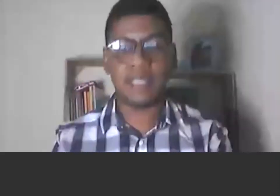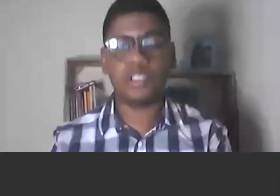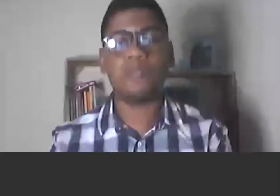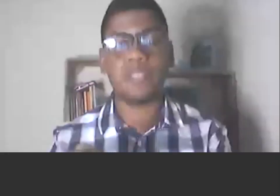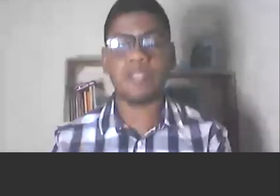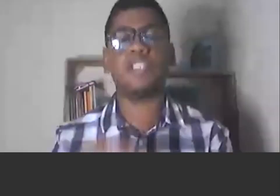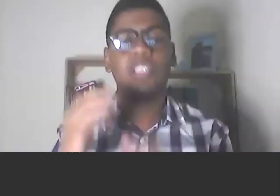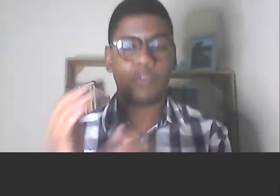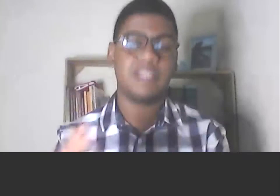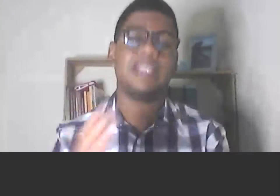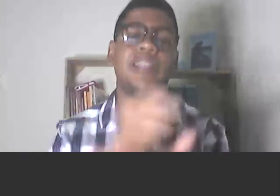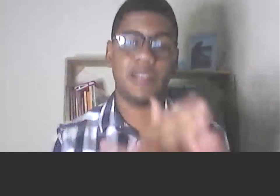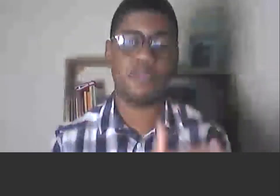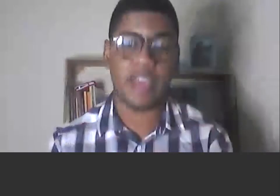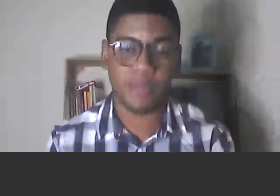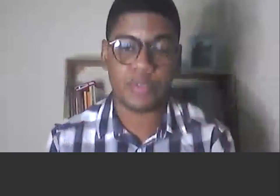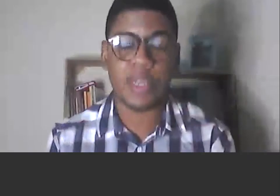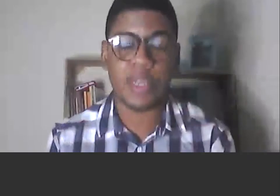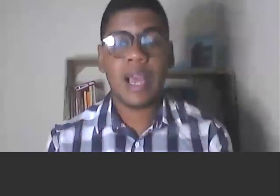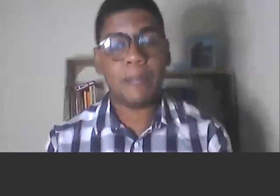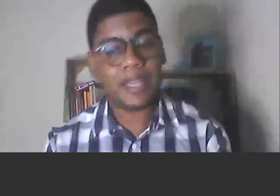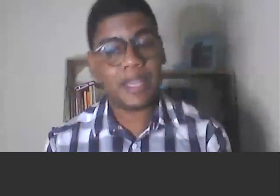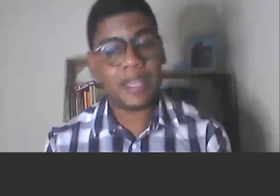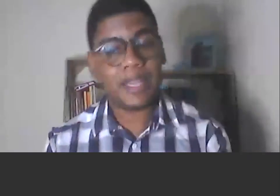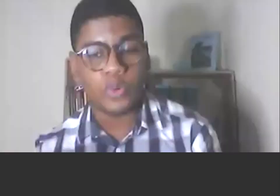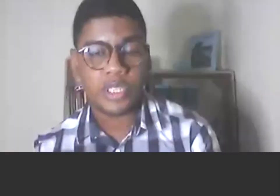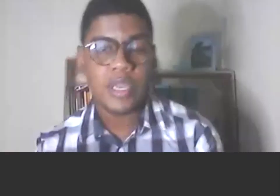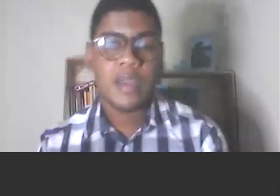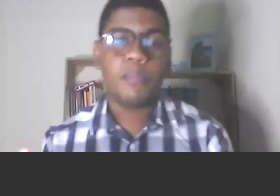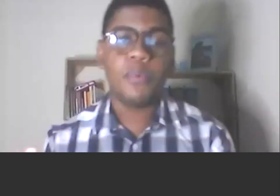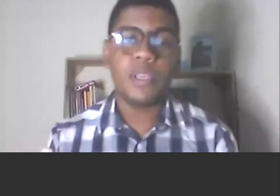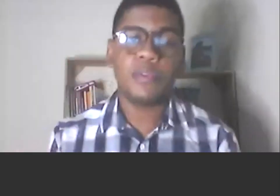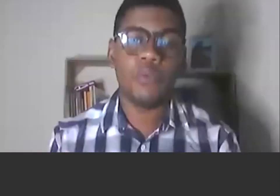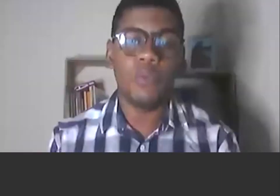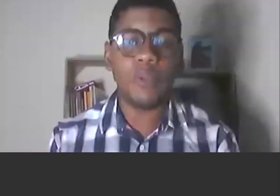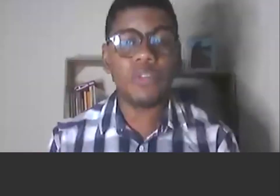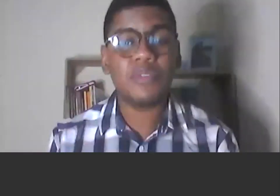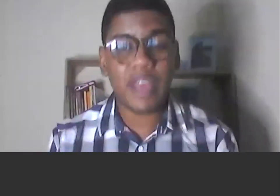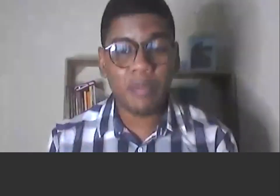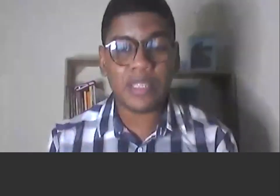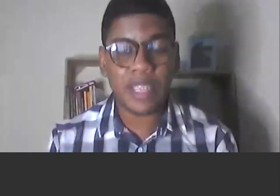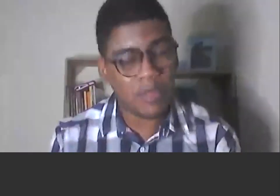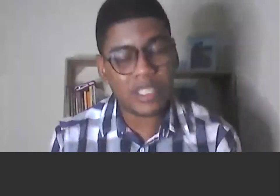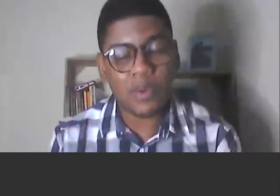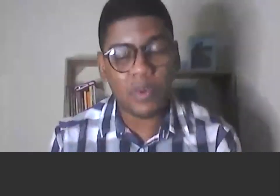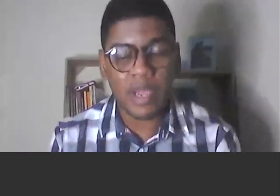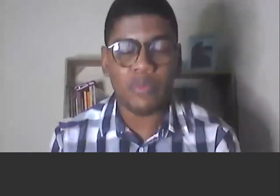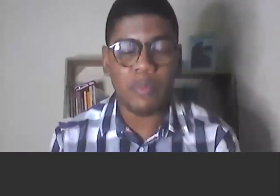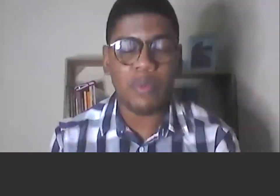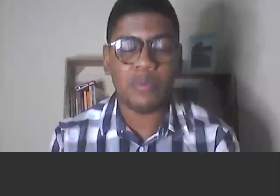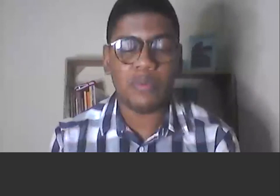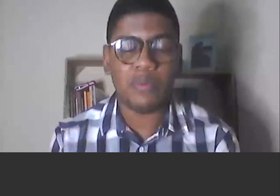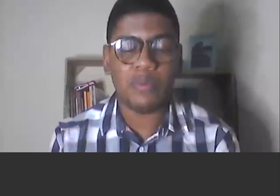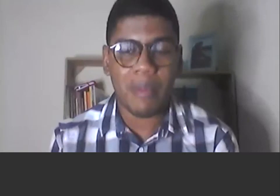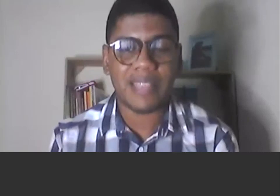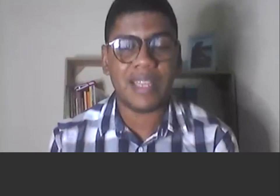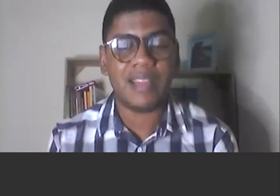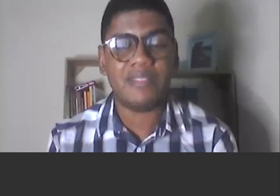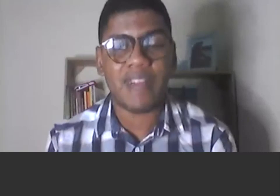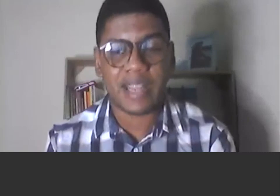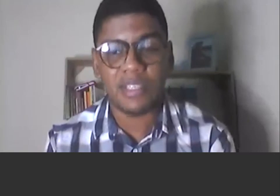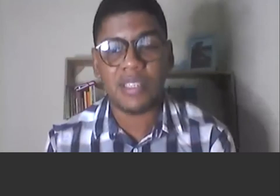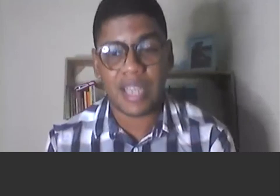da disciplina. Eu tinha pensado a gente começar trabalhando verbos a partir de hoje, porque o número de verbos realmente é um número um